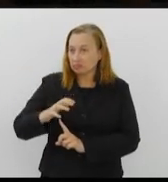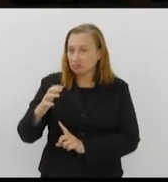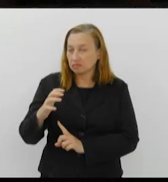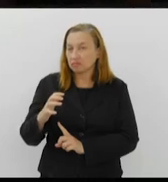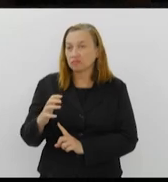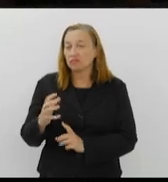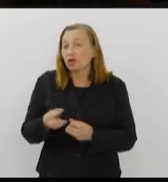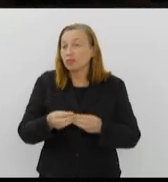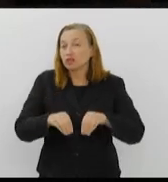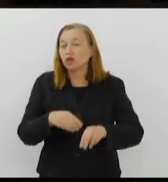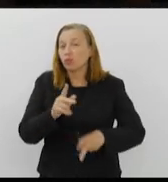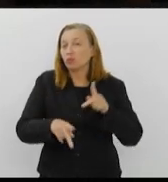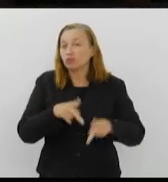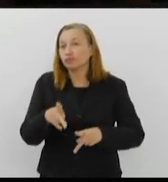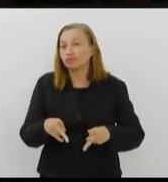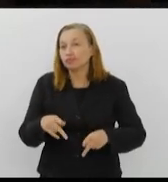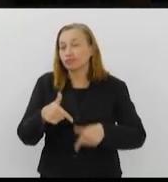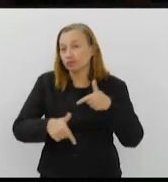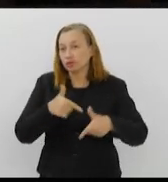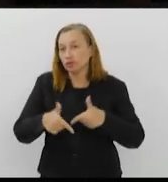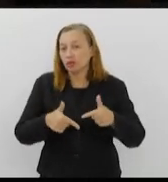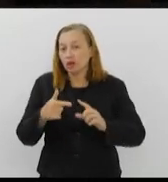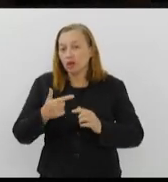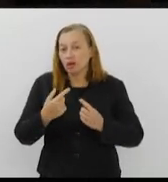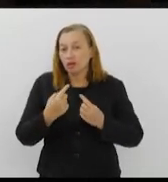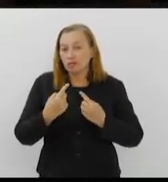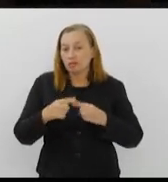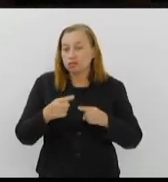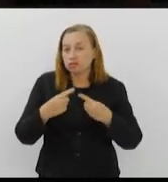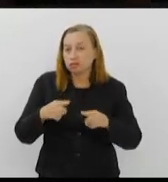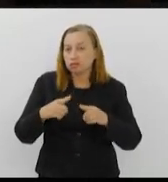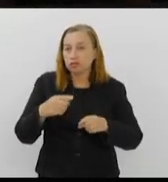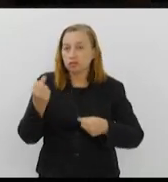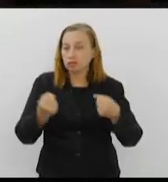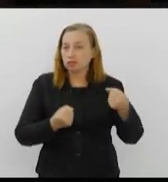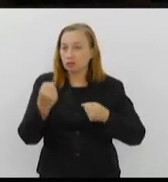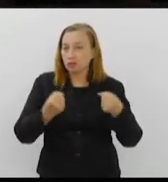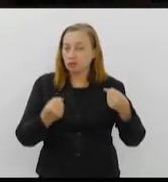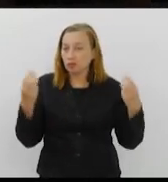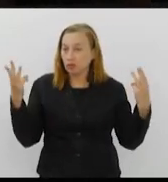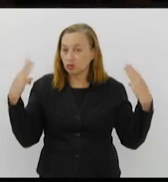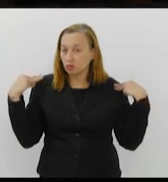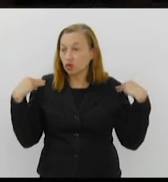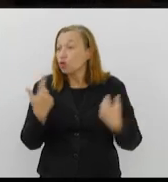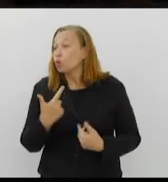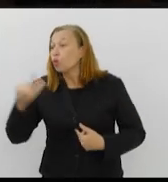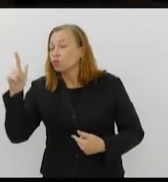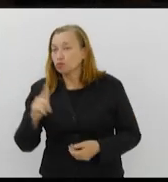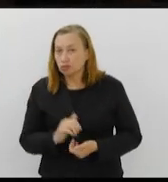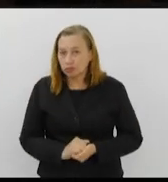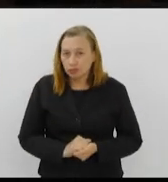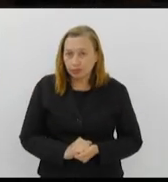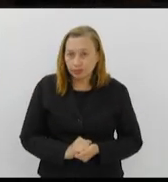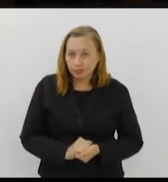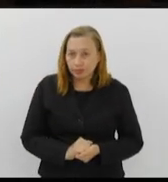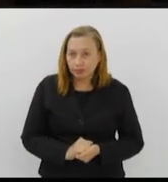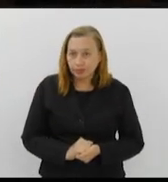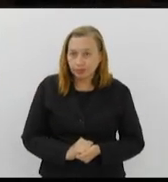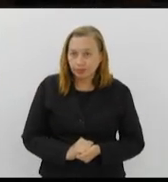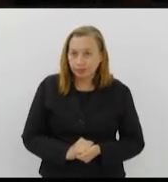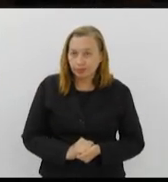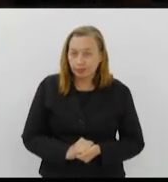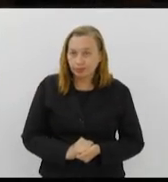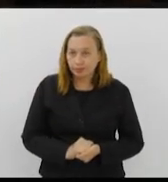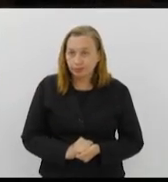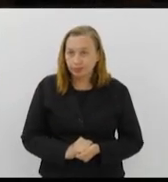trabalhadora. Persegue os motoristas do transporte complementar, entre outros, fazendo